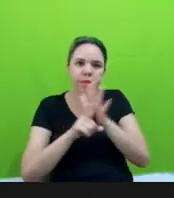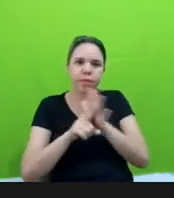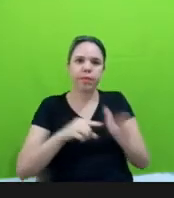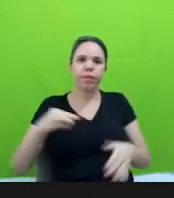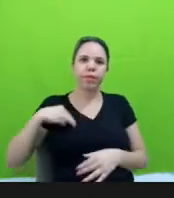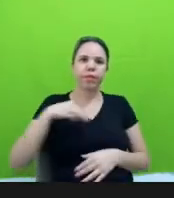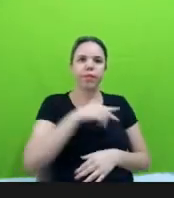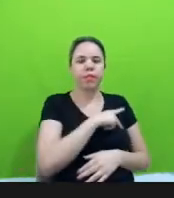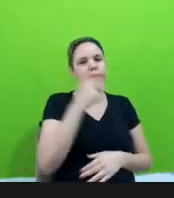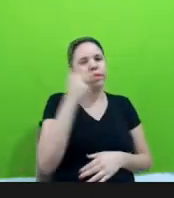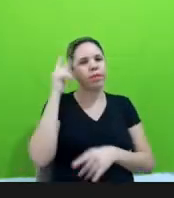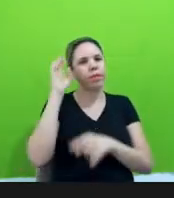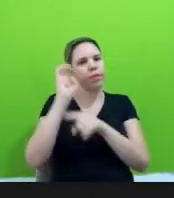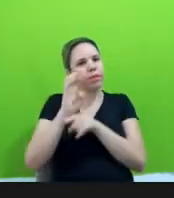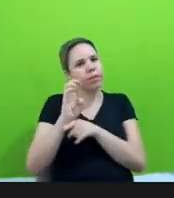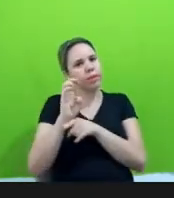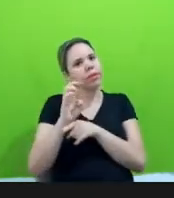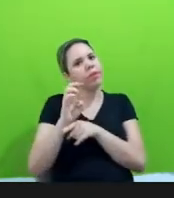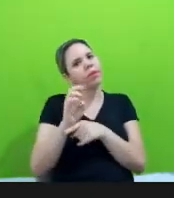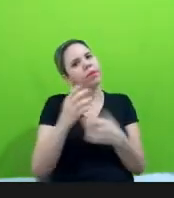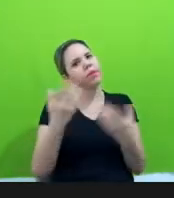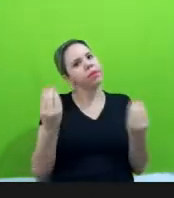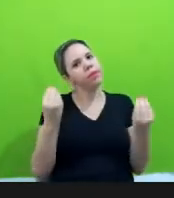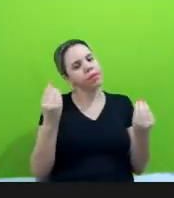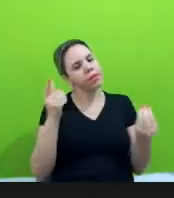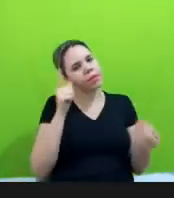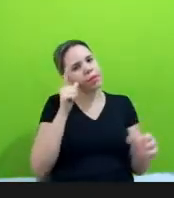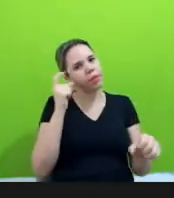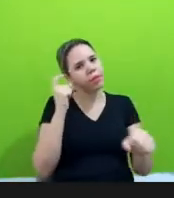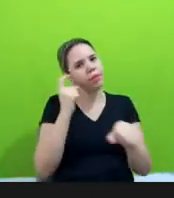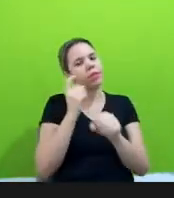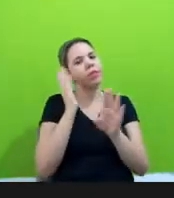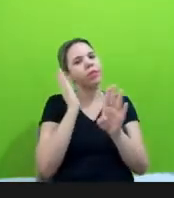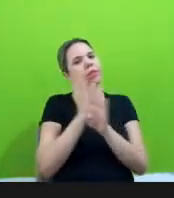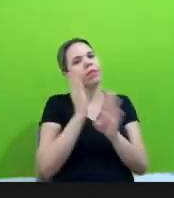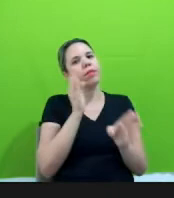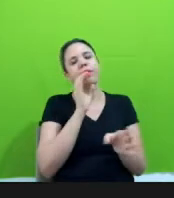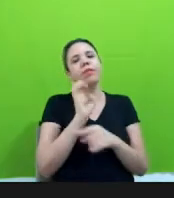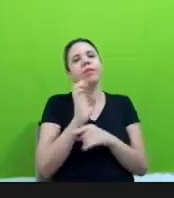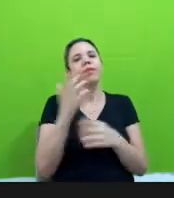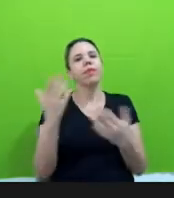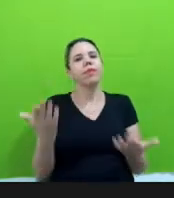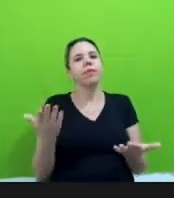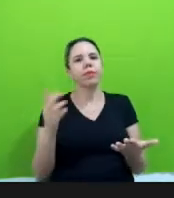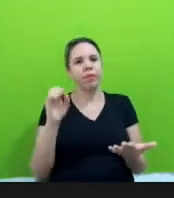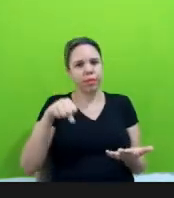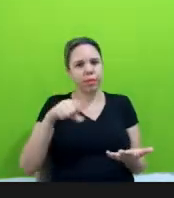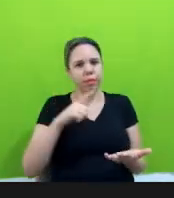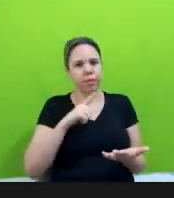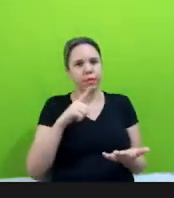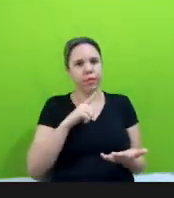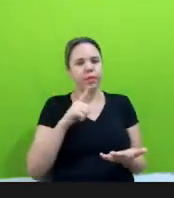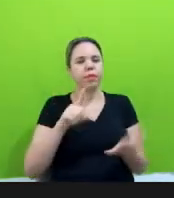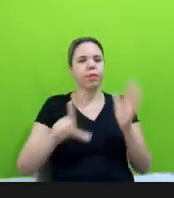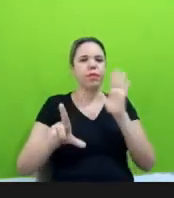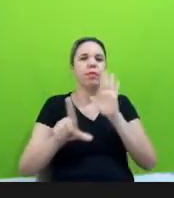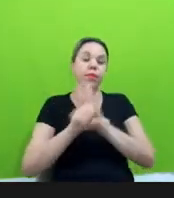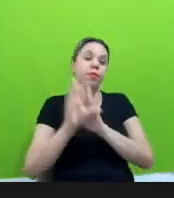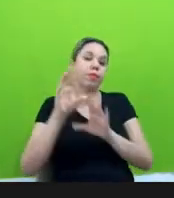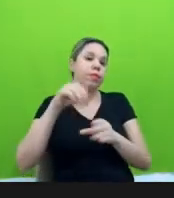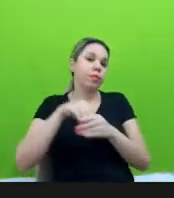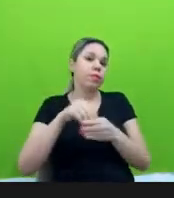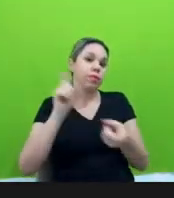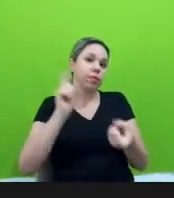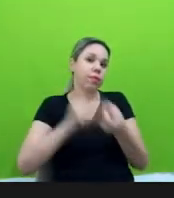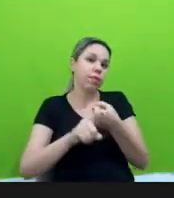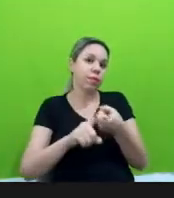pode chegar uma coisa dessa, né? E estou falando do caso do Estado. Mas existe, sim, a previsão legal para que haja uma punição ao agente que